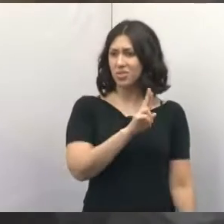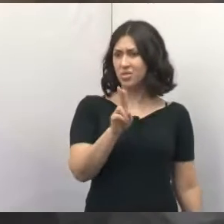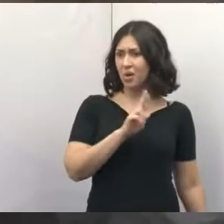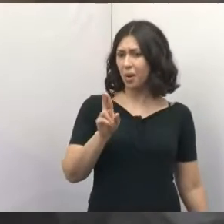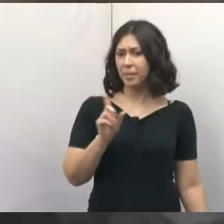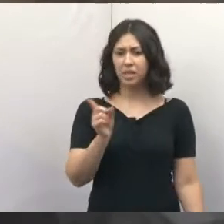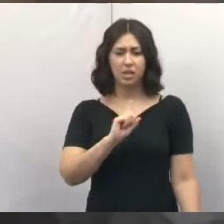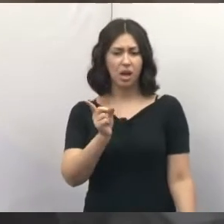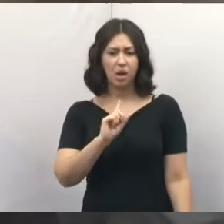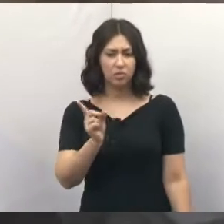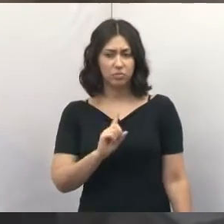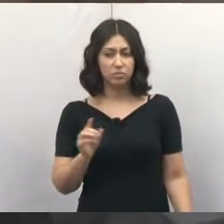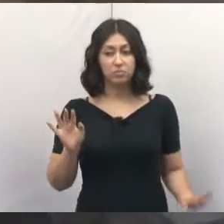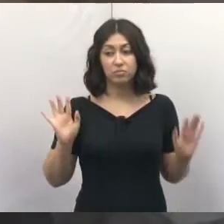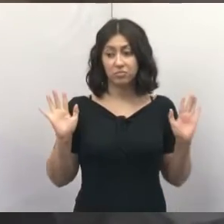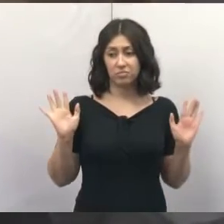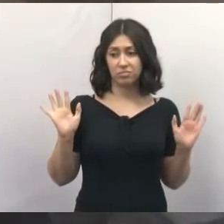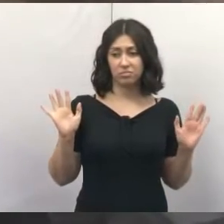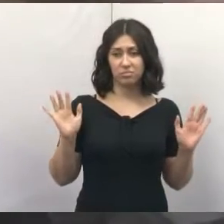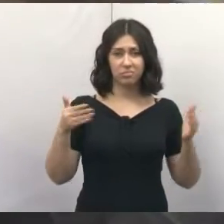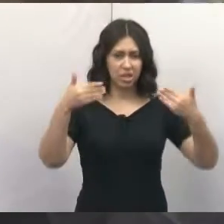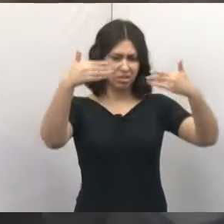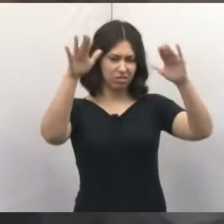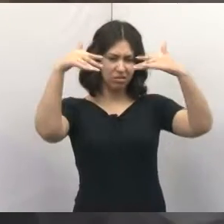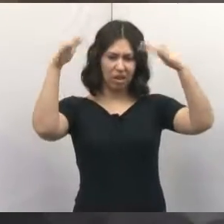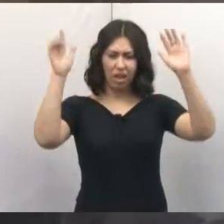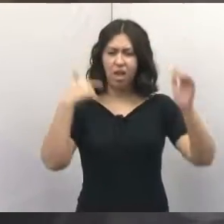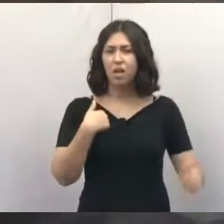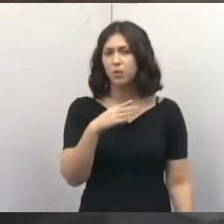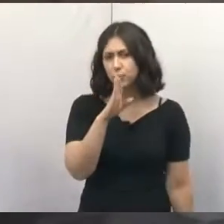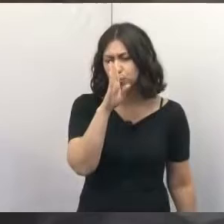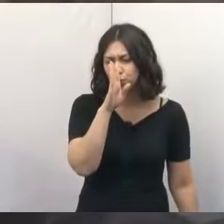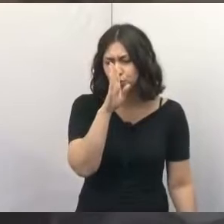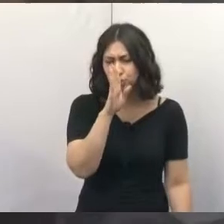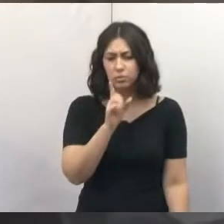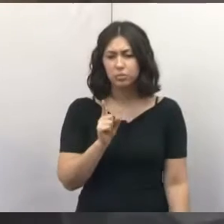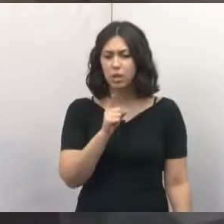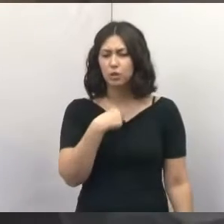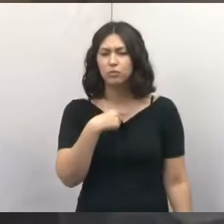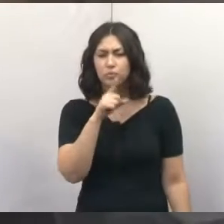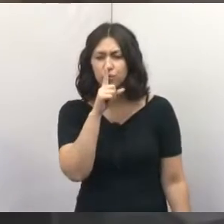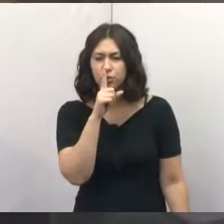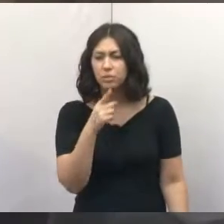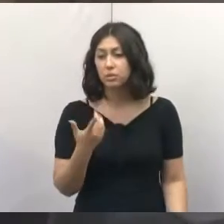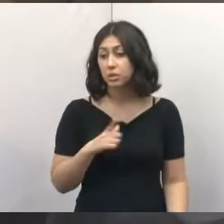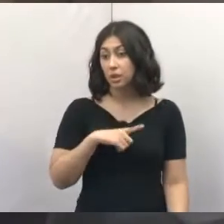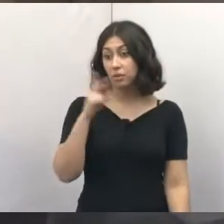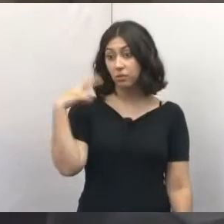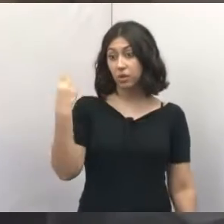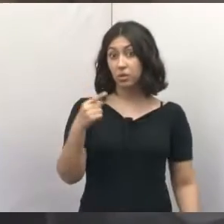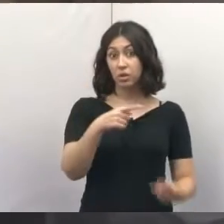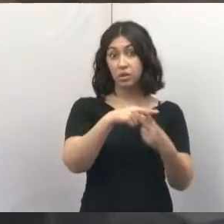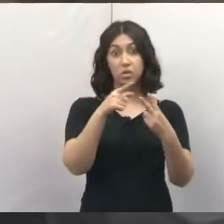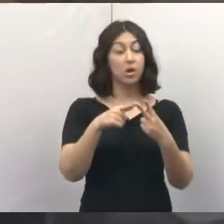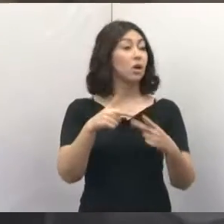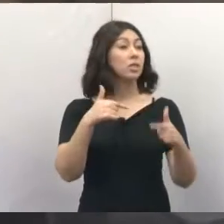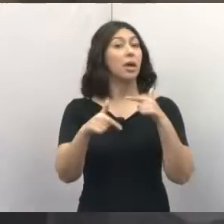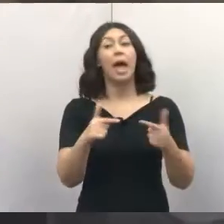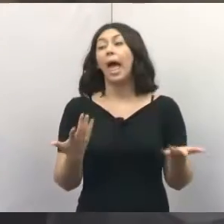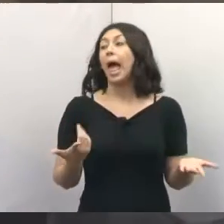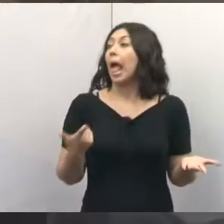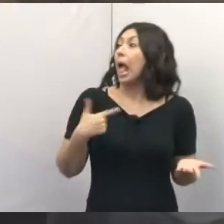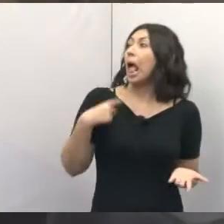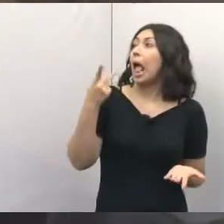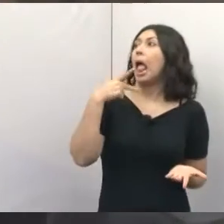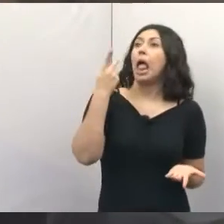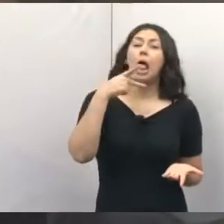ninguém. Aí vocês mesmos se entregam, eu estou quieto, eu só falei que tem vereador que tem 2 empregos. Aí a Bubi que fica falando